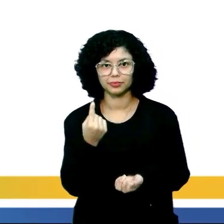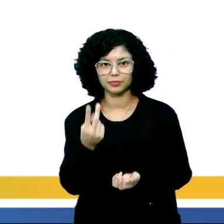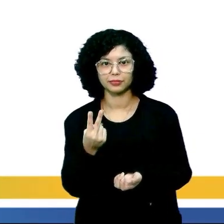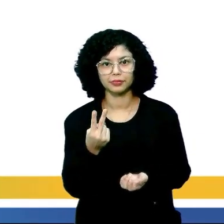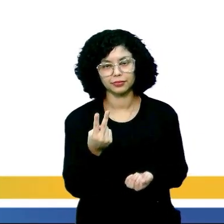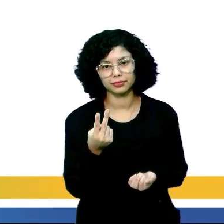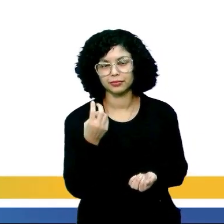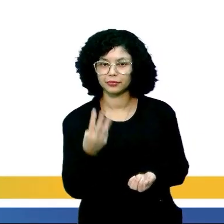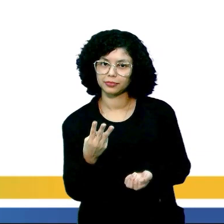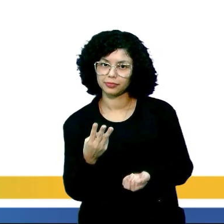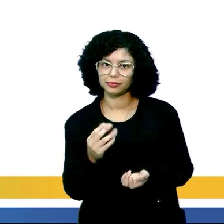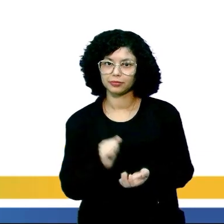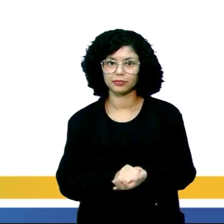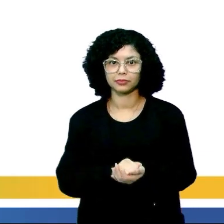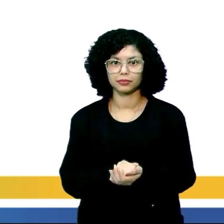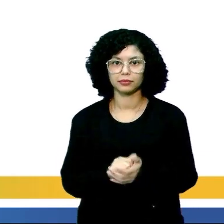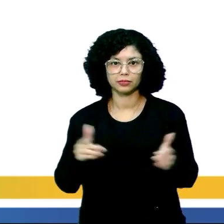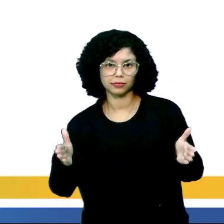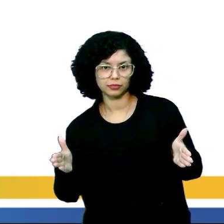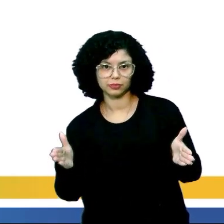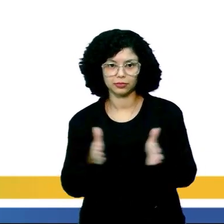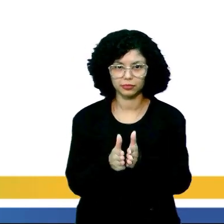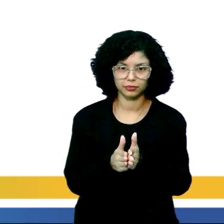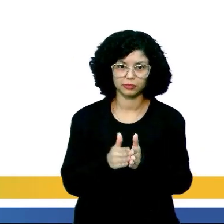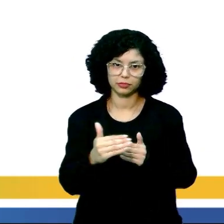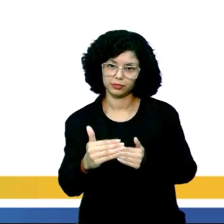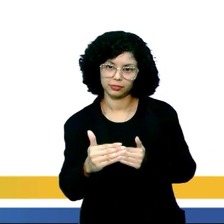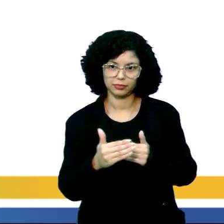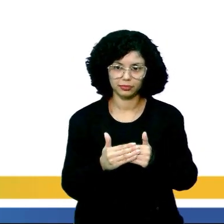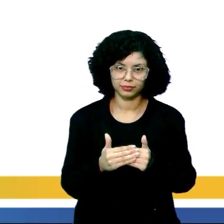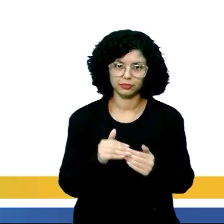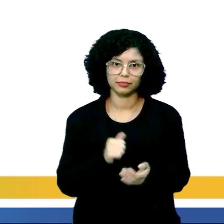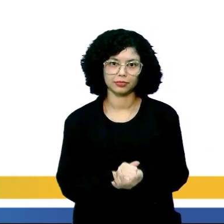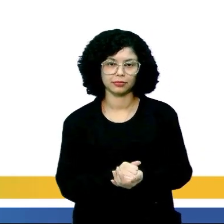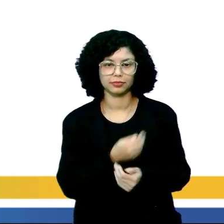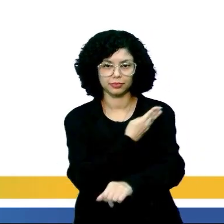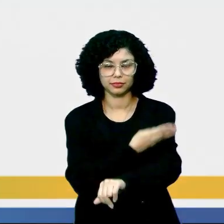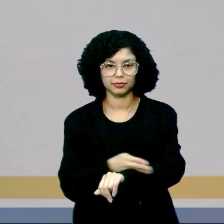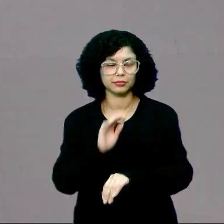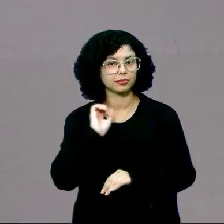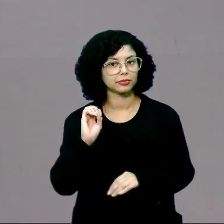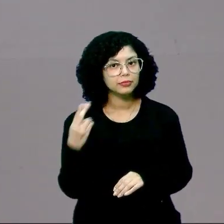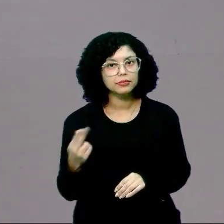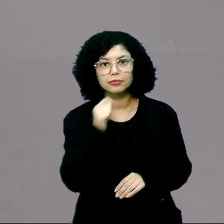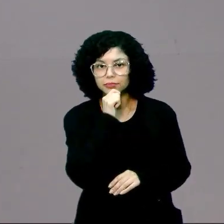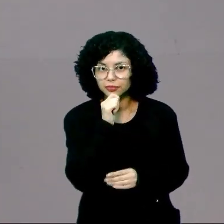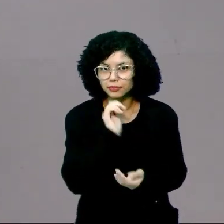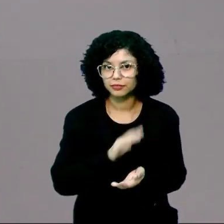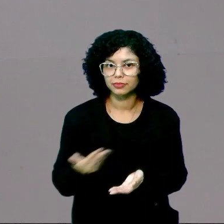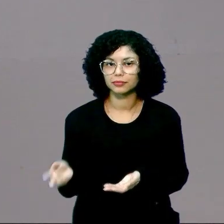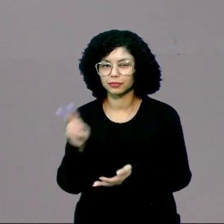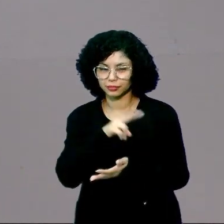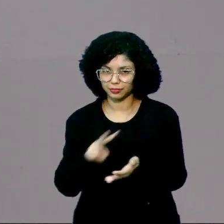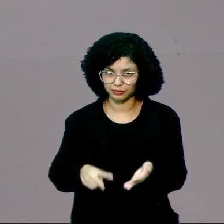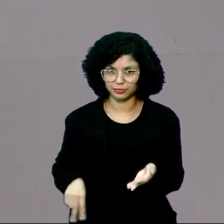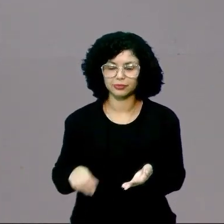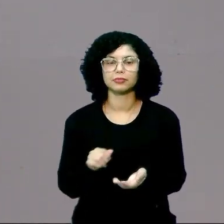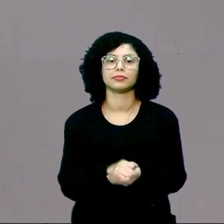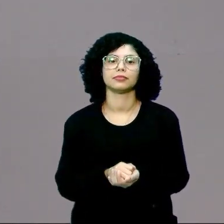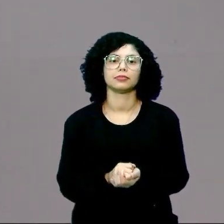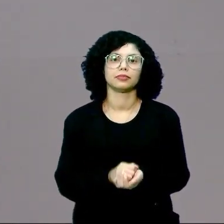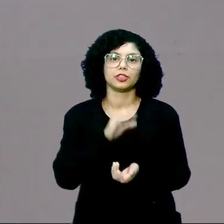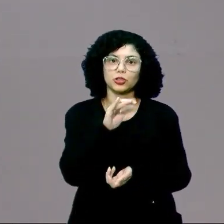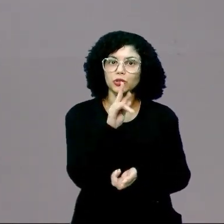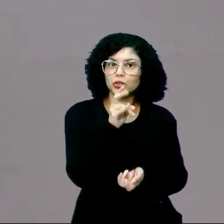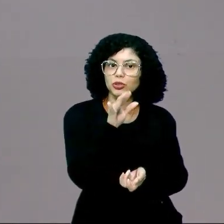fino, um grueso, um fino, um finito, um branco. Ou seja, quando a outra senhora disse para